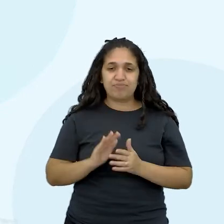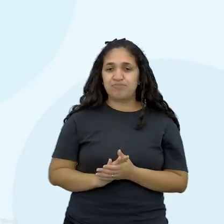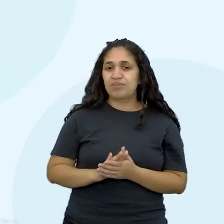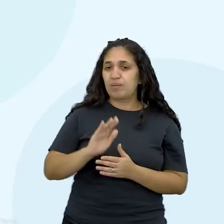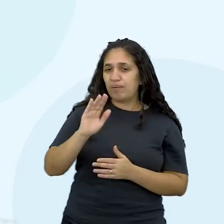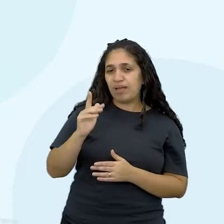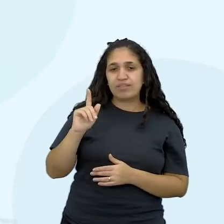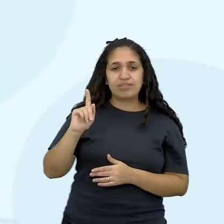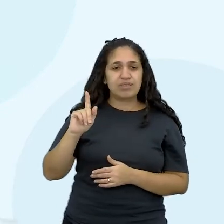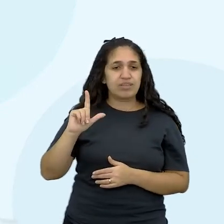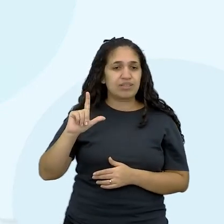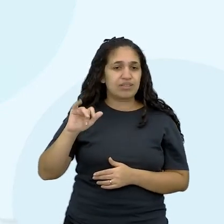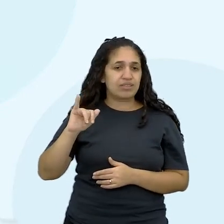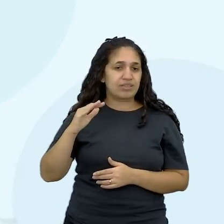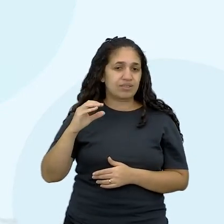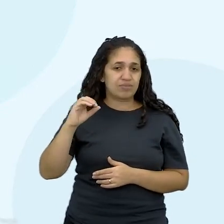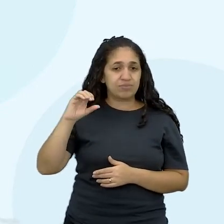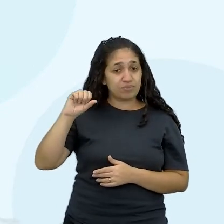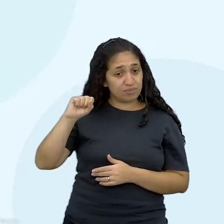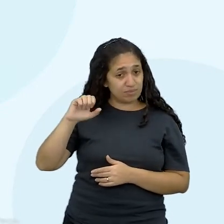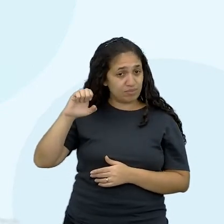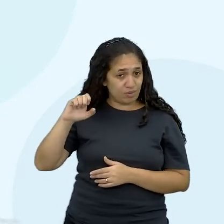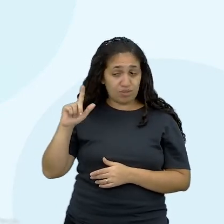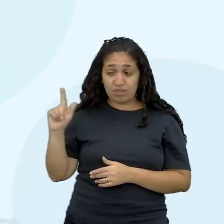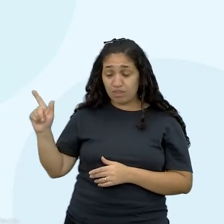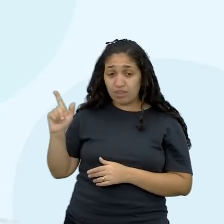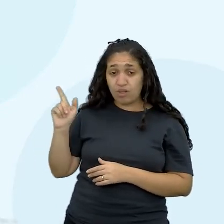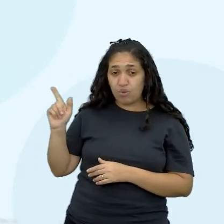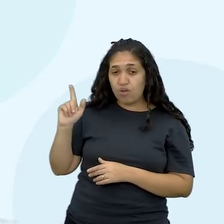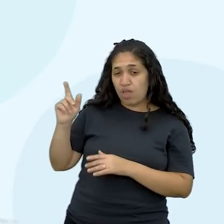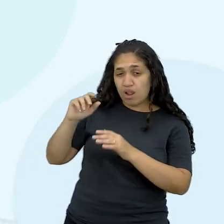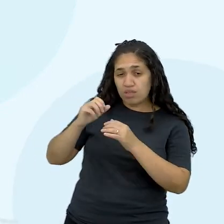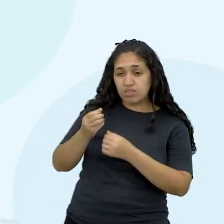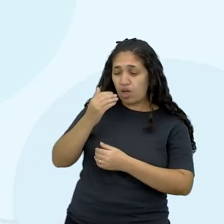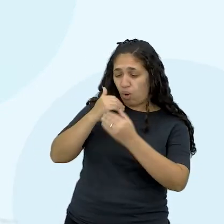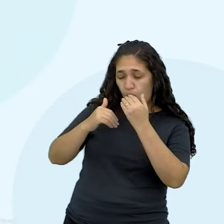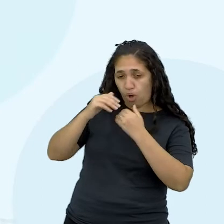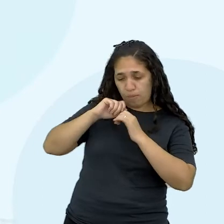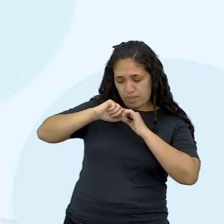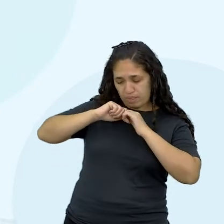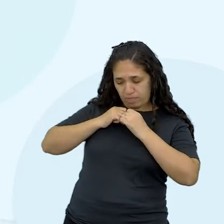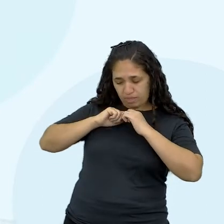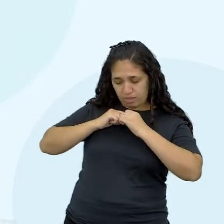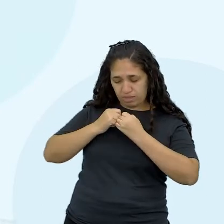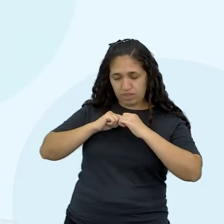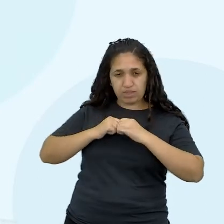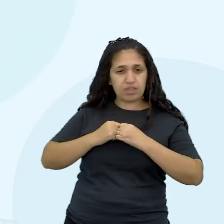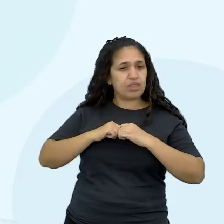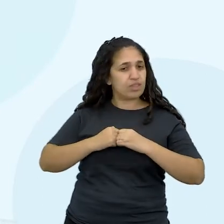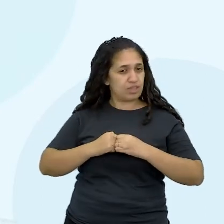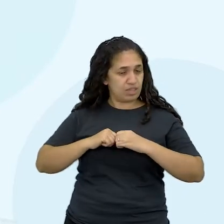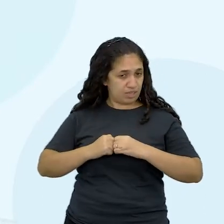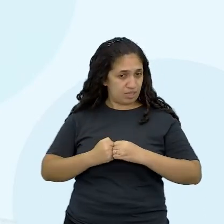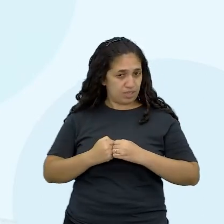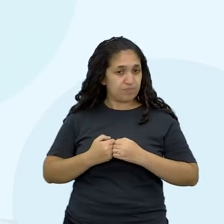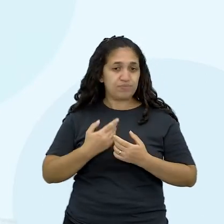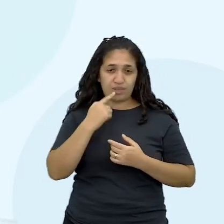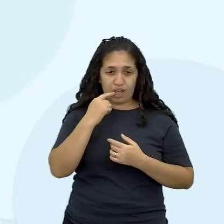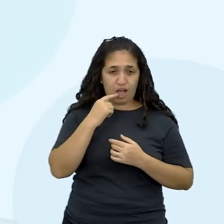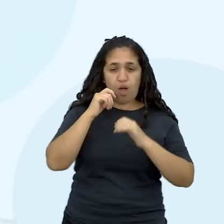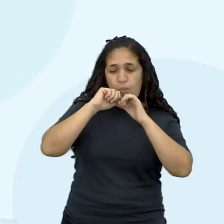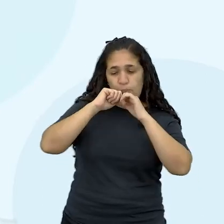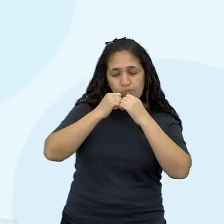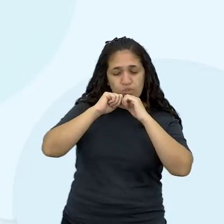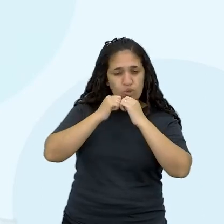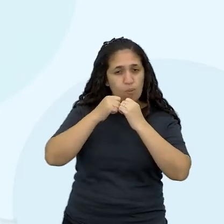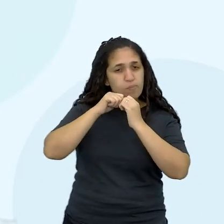da glicose. Então, quando os carboidratos eles são quebrados, né, na nossa boca, né, quando